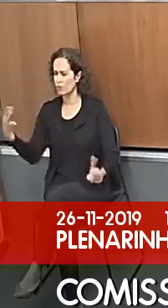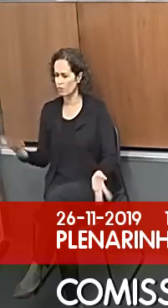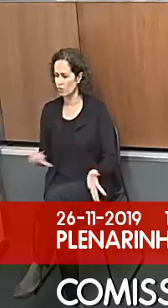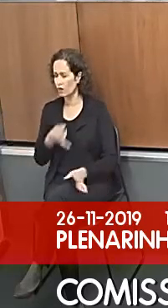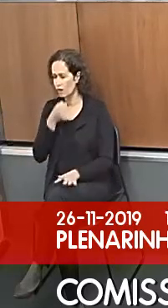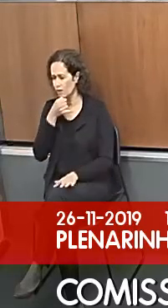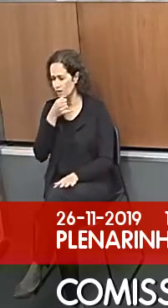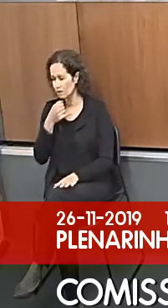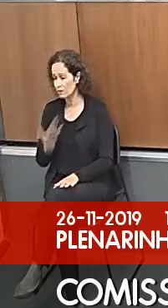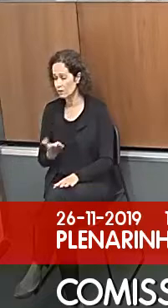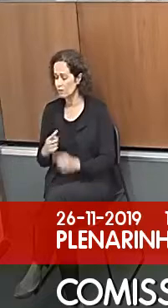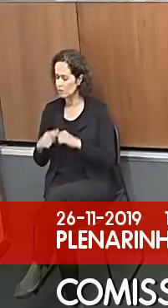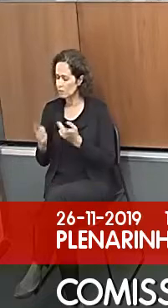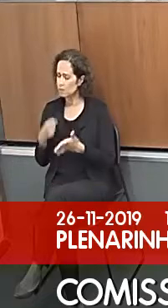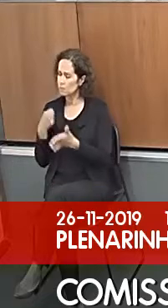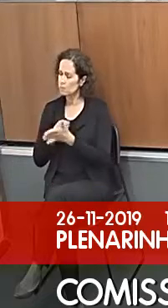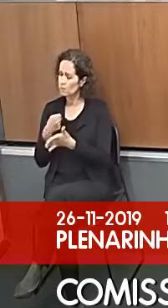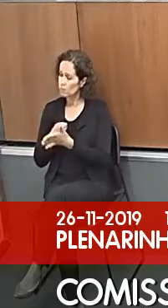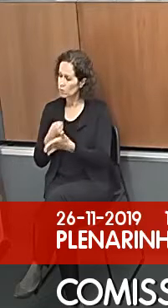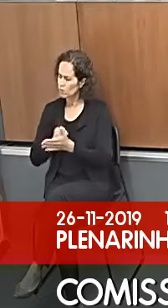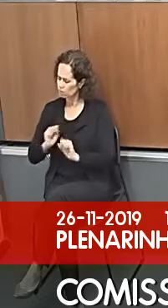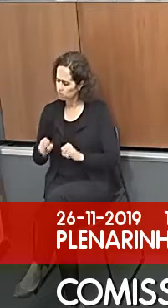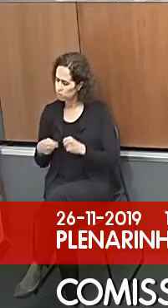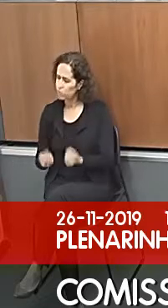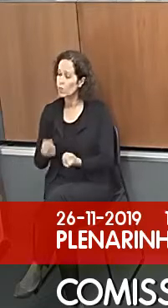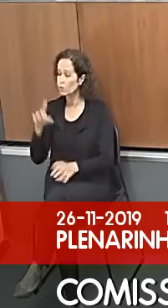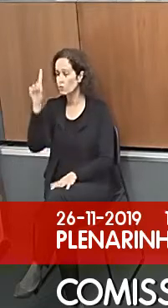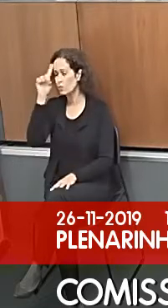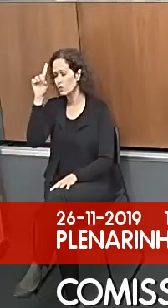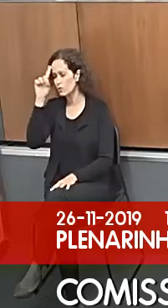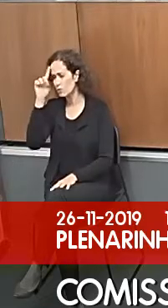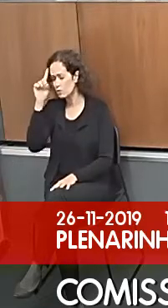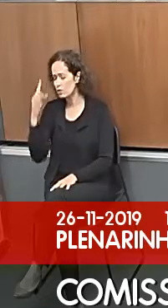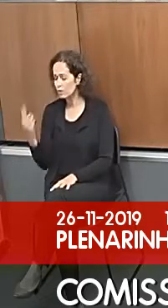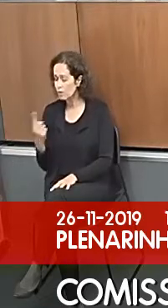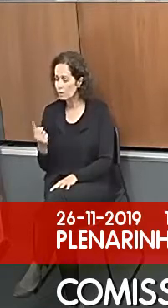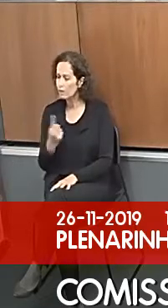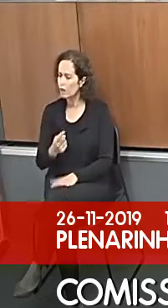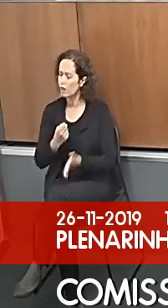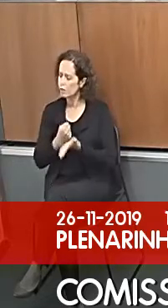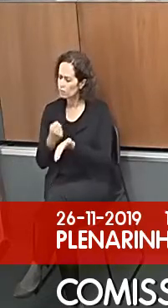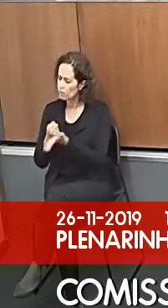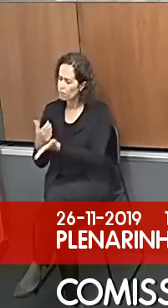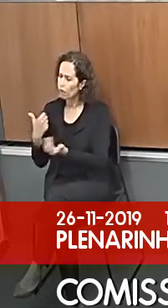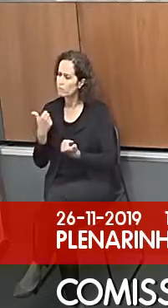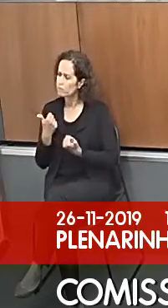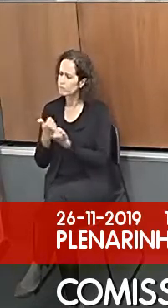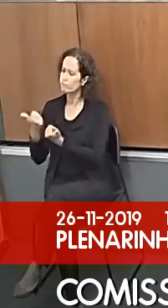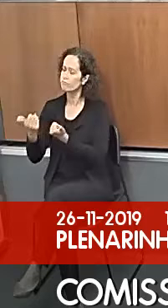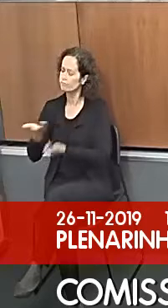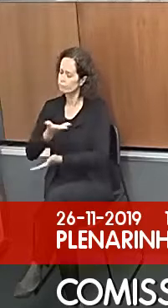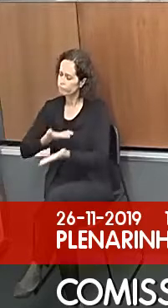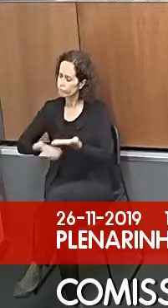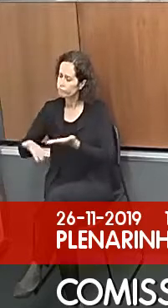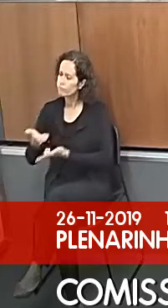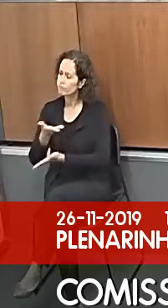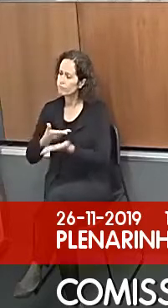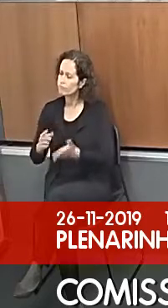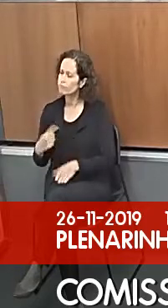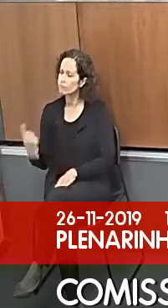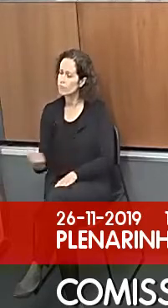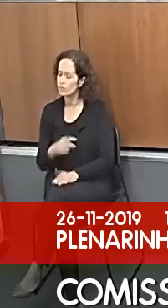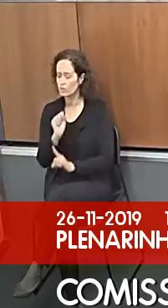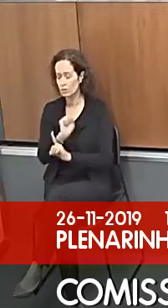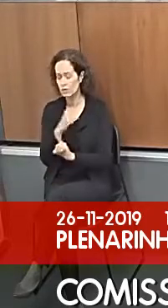Nós temos que lutar arduamente, todos os dias, cada um contribuindo da sua forma, para que a gente possa tornar a